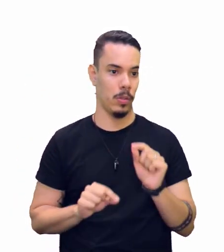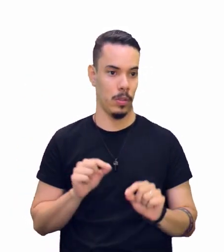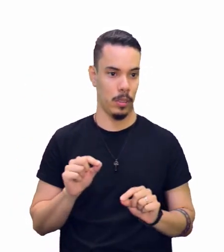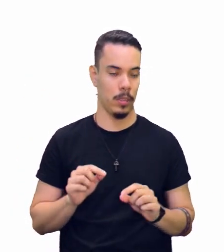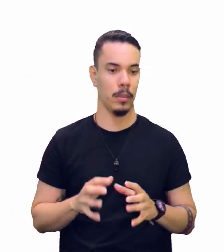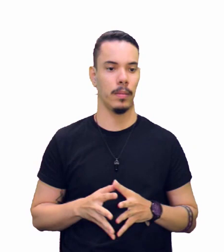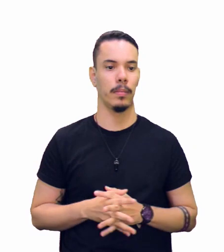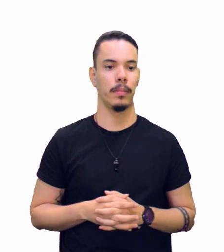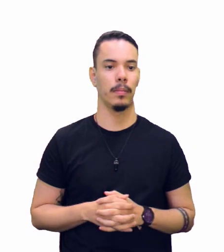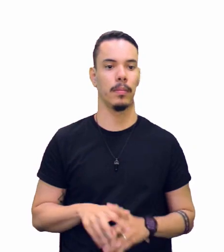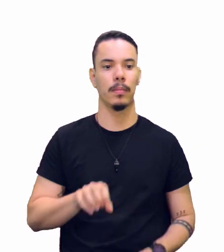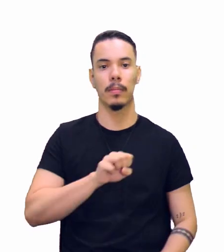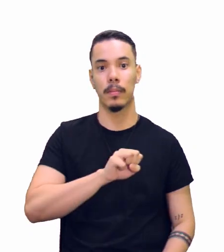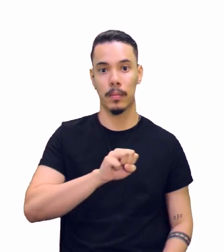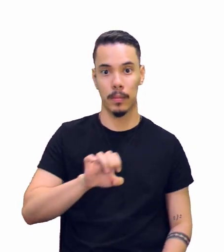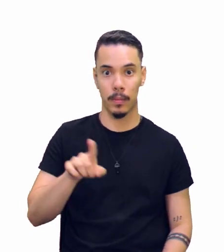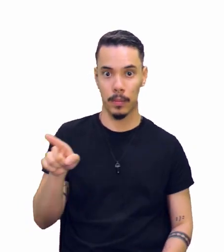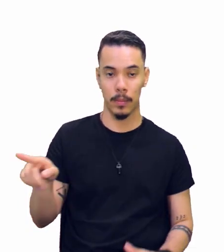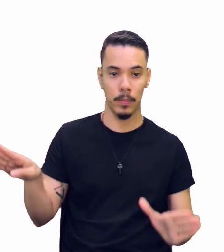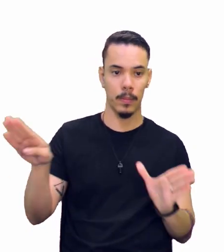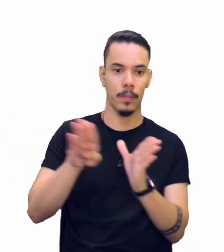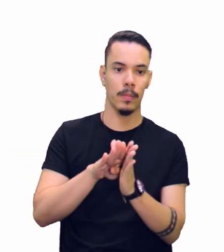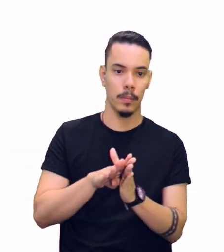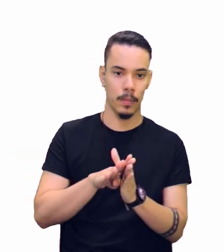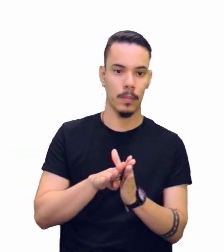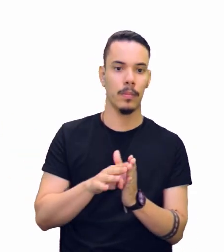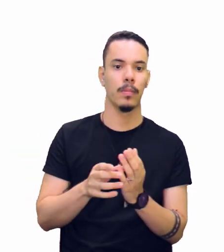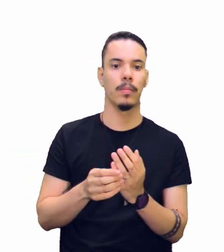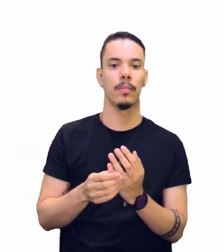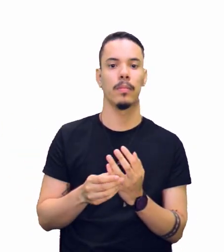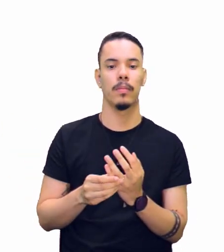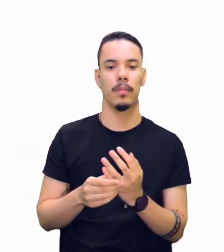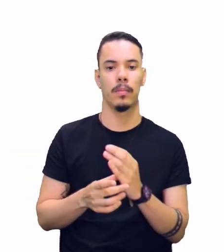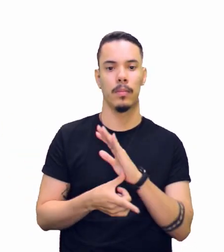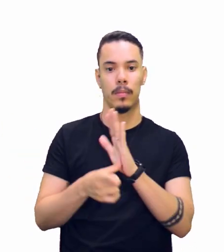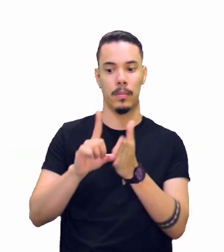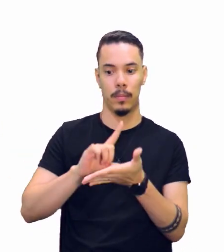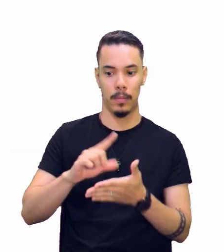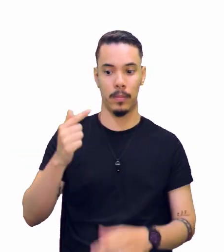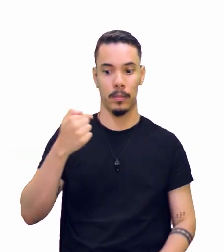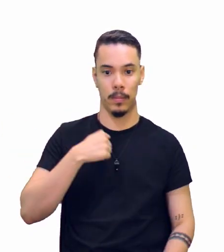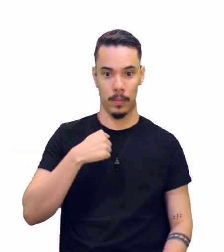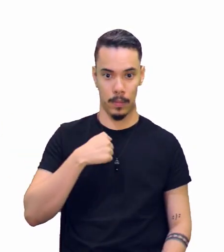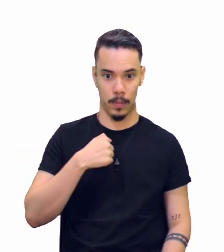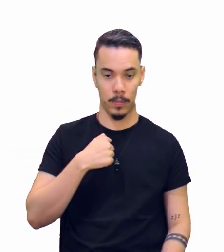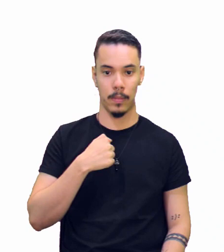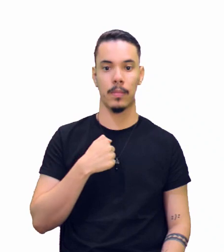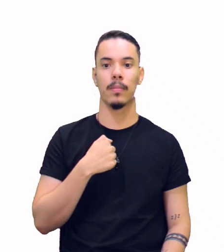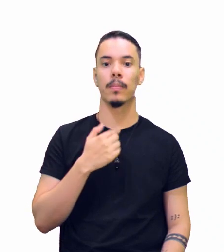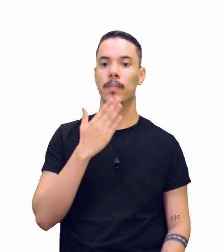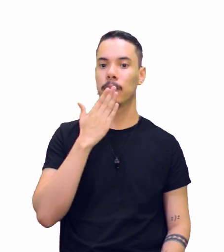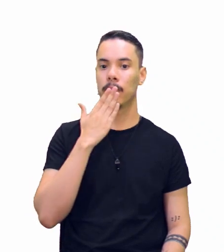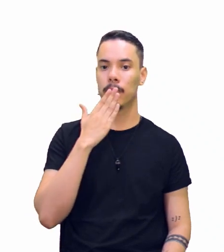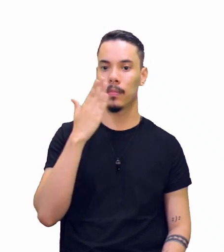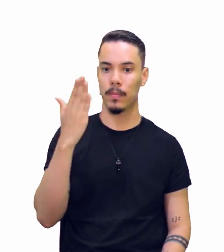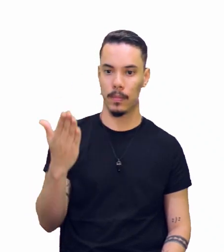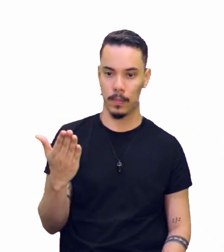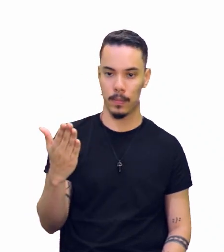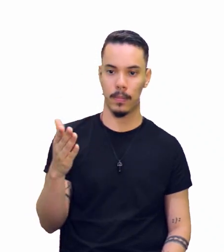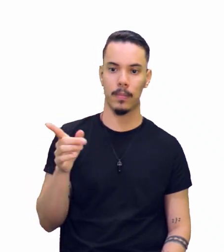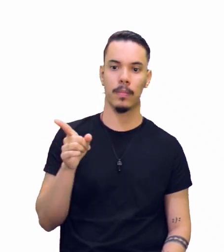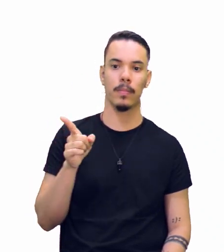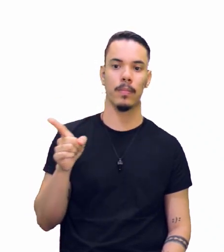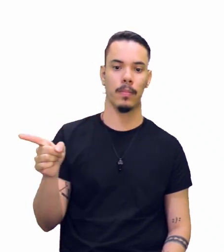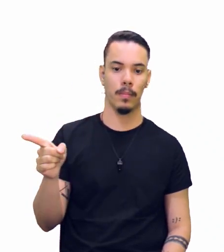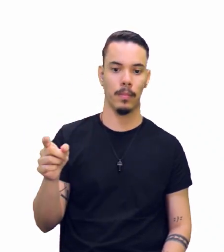se ela chegar lá antes de mim, peça para